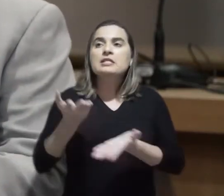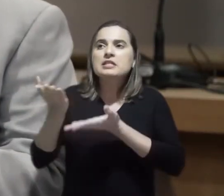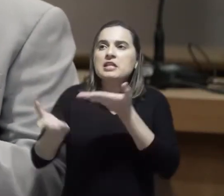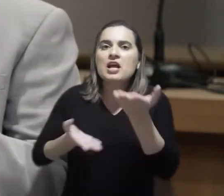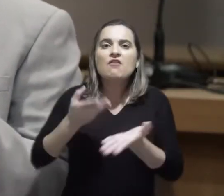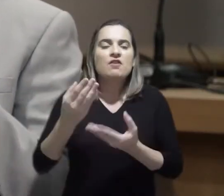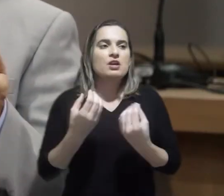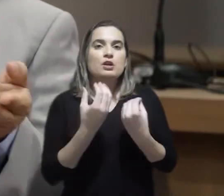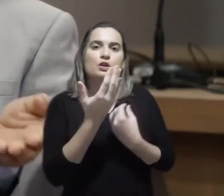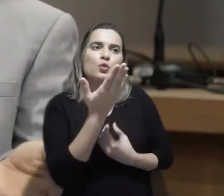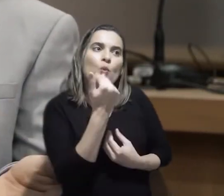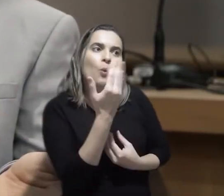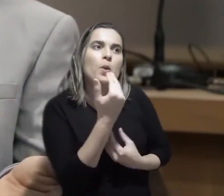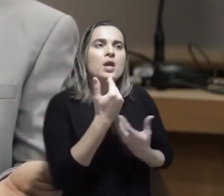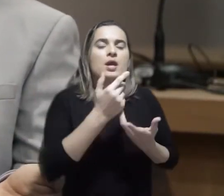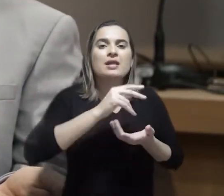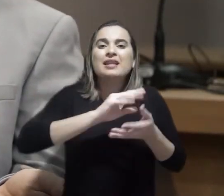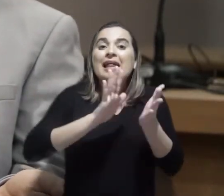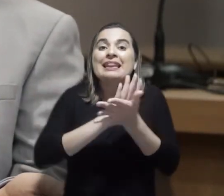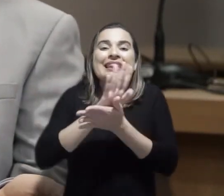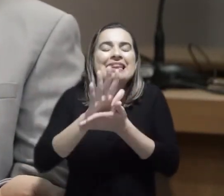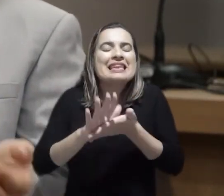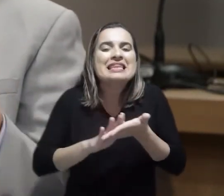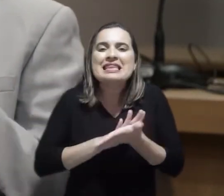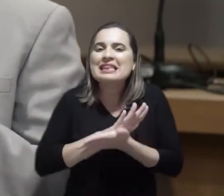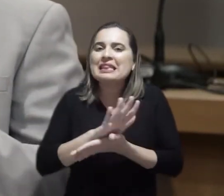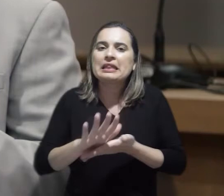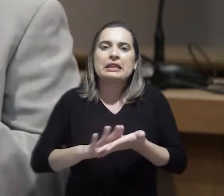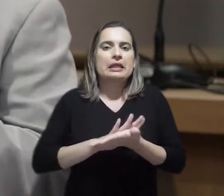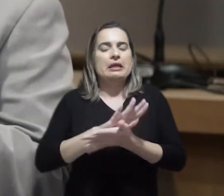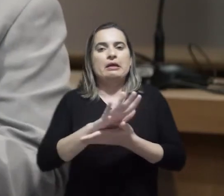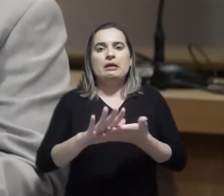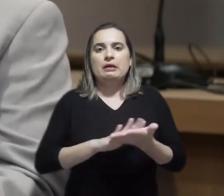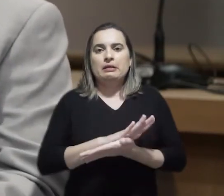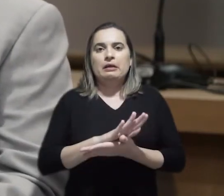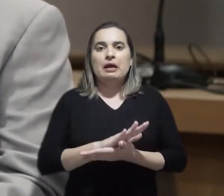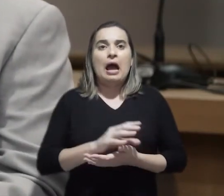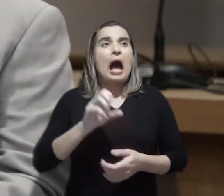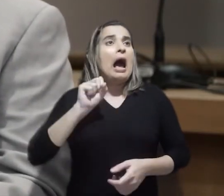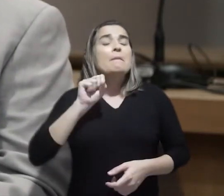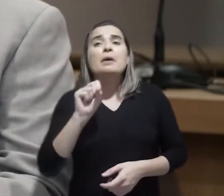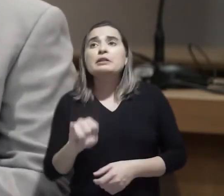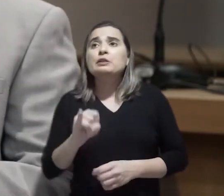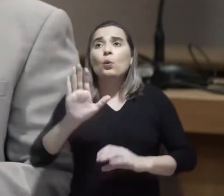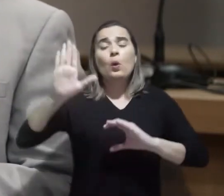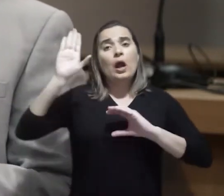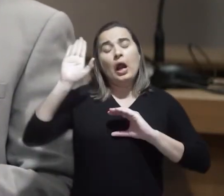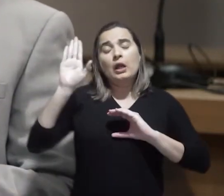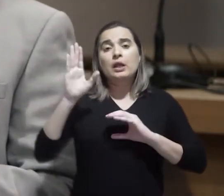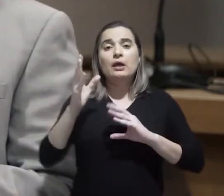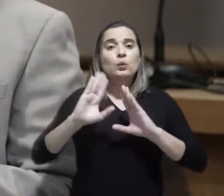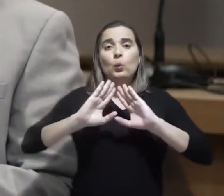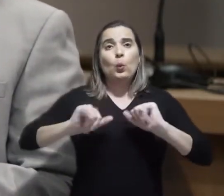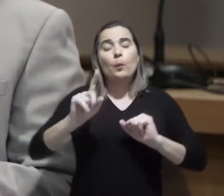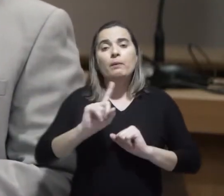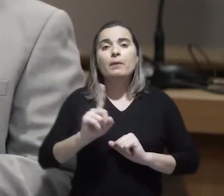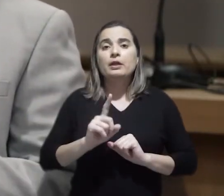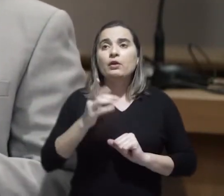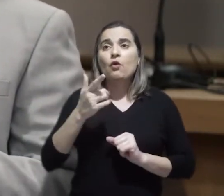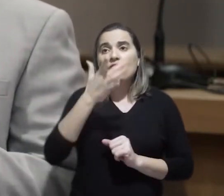em favor deste pré-candidato, ainda que não tenha sido ele a praticar essa